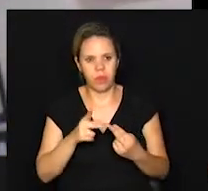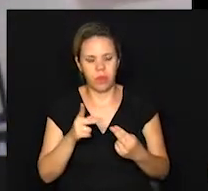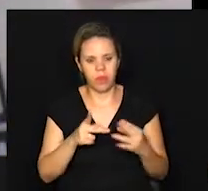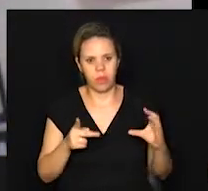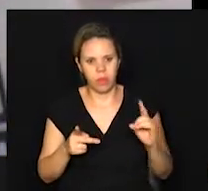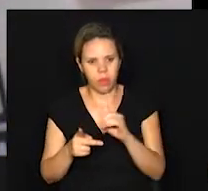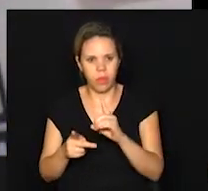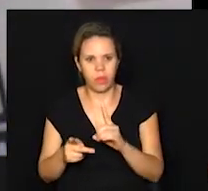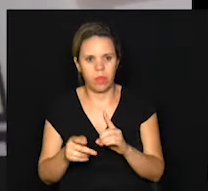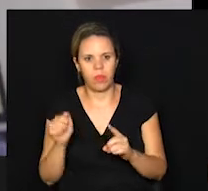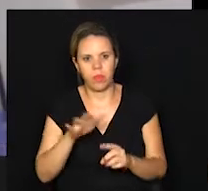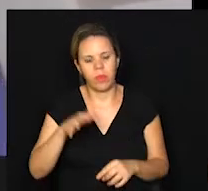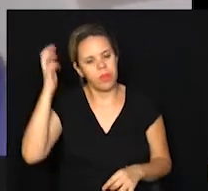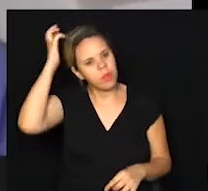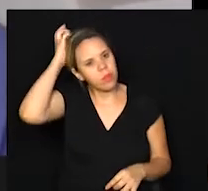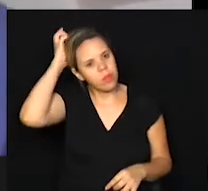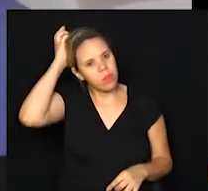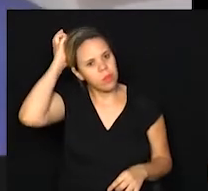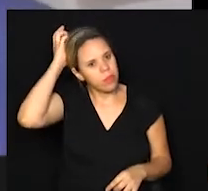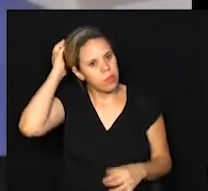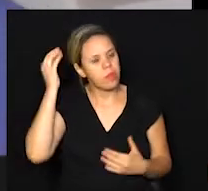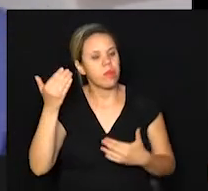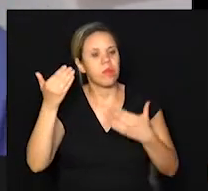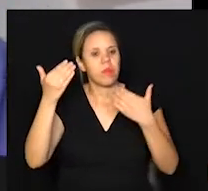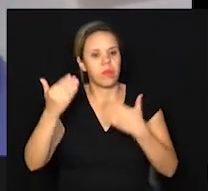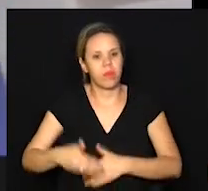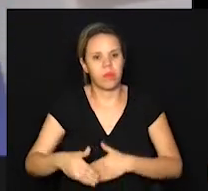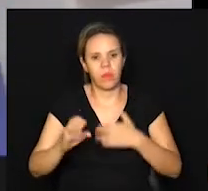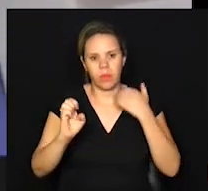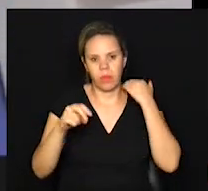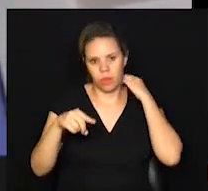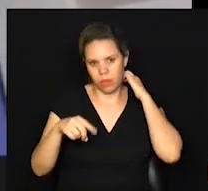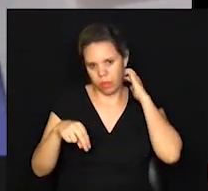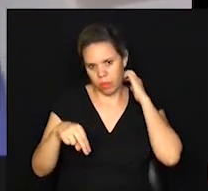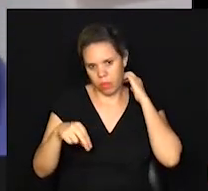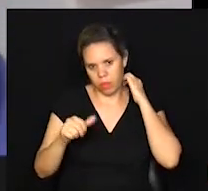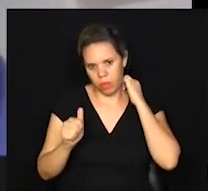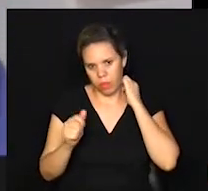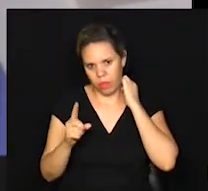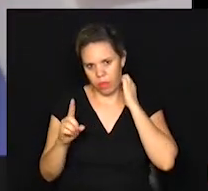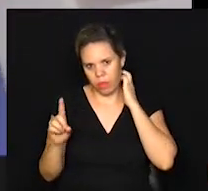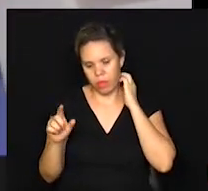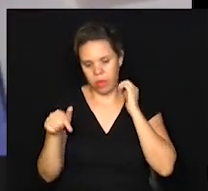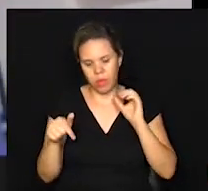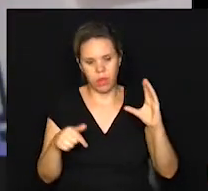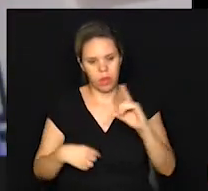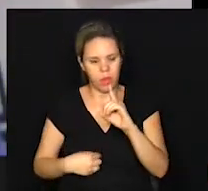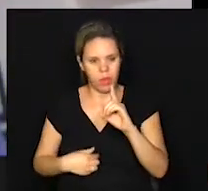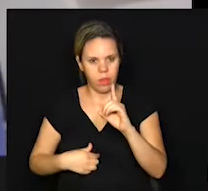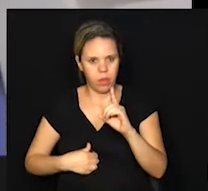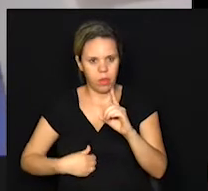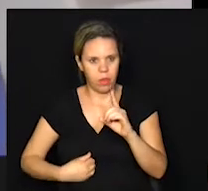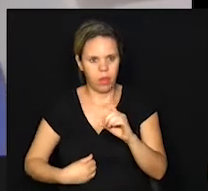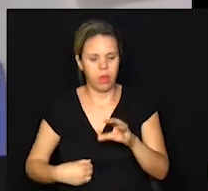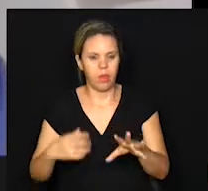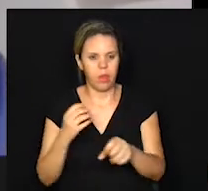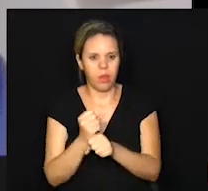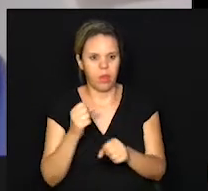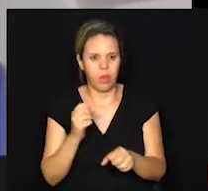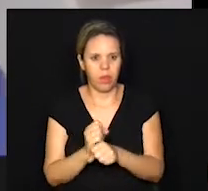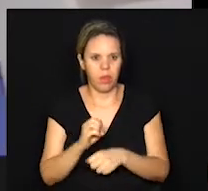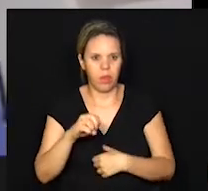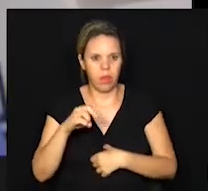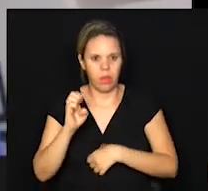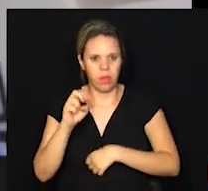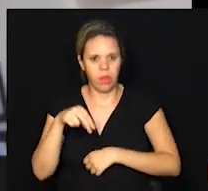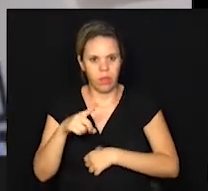coordenador-geral, com relação às provas do ENAD, né? Esse coordenador-geral, ele literalmente, para fazer com que as notas do ENAD, do curso